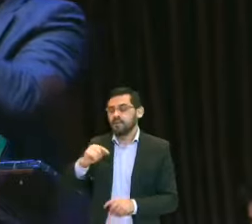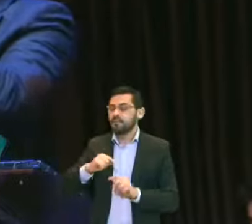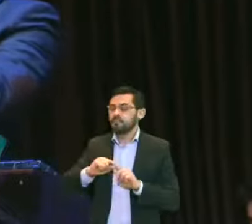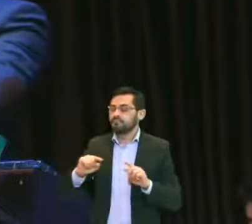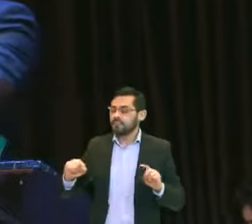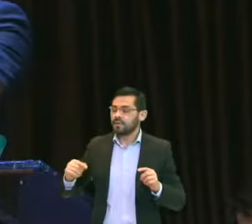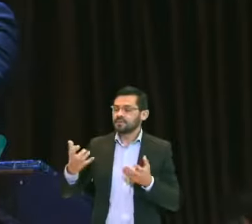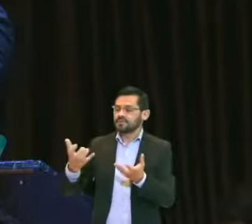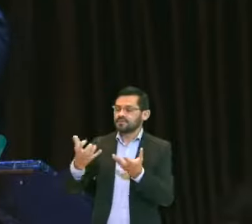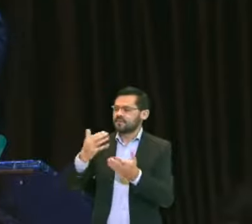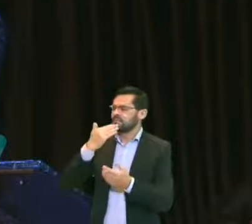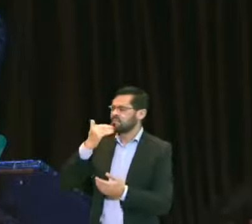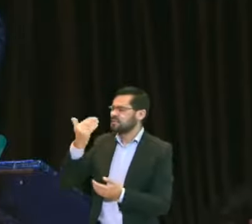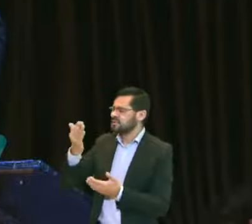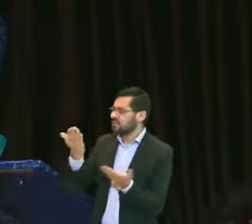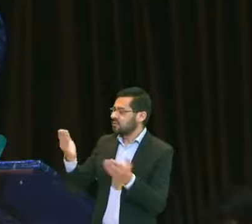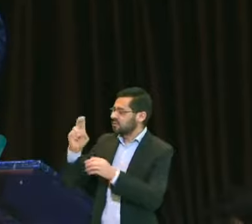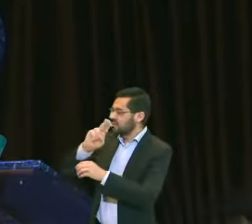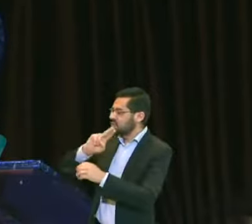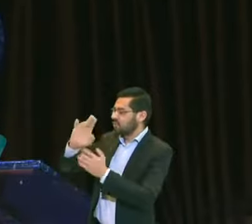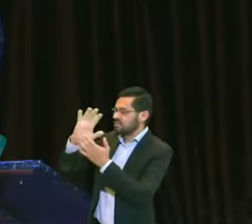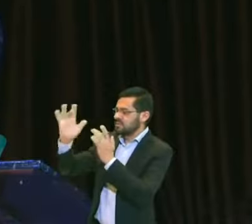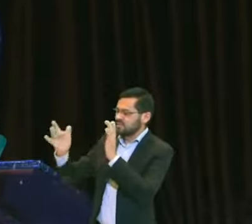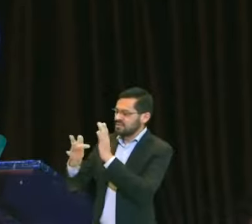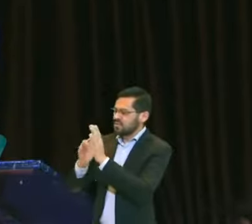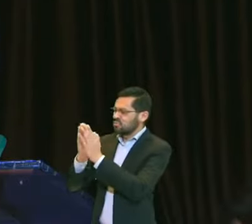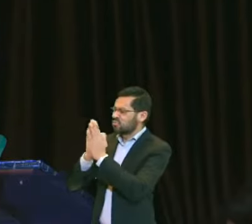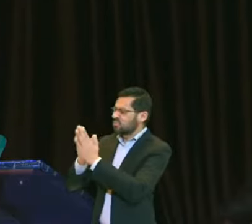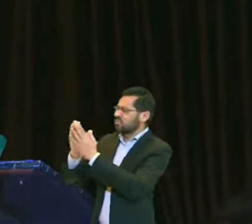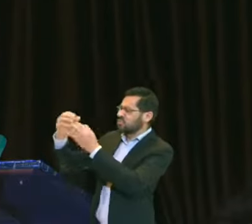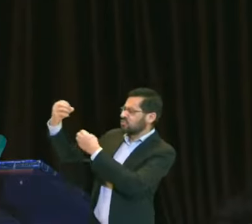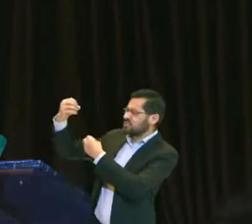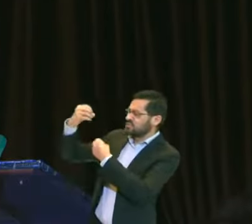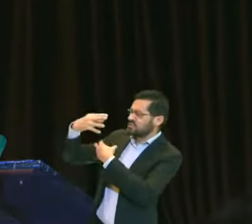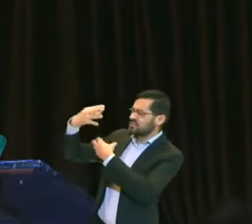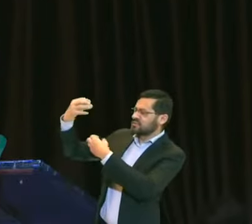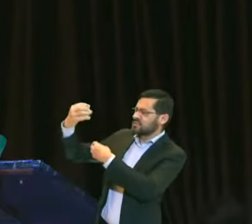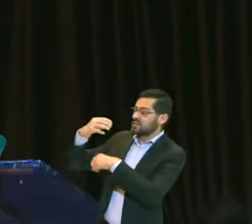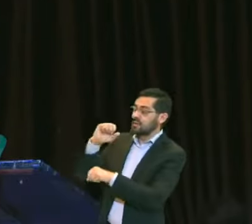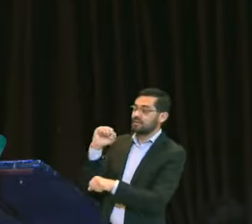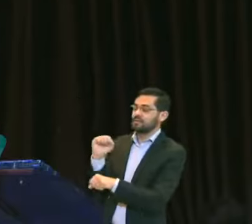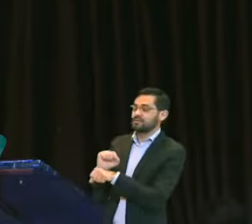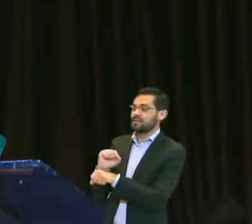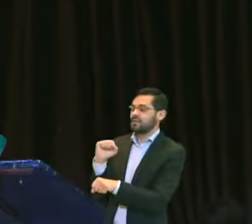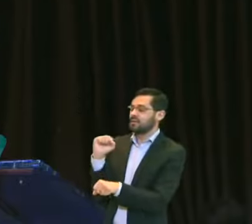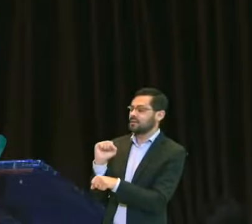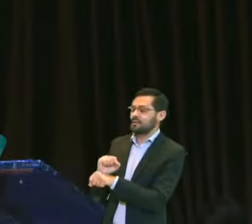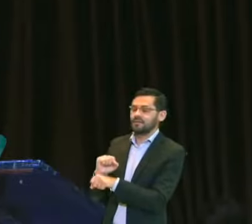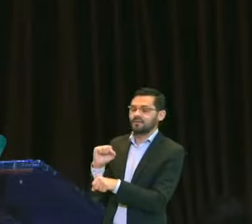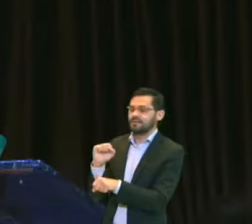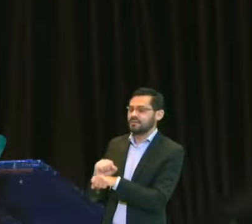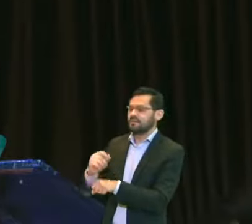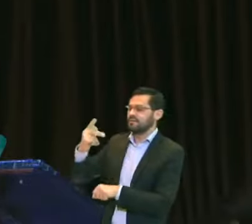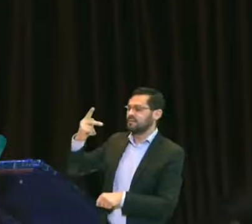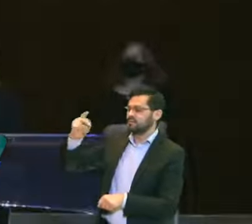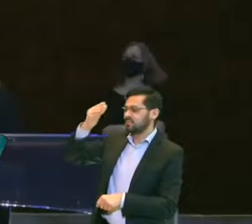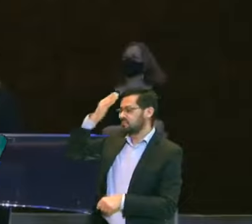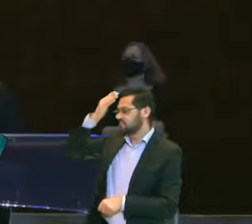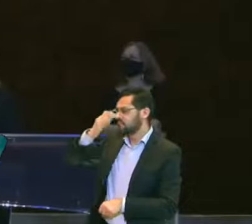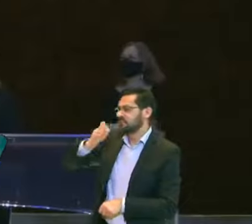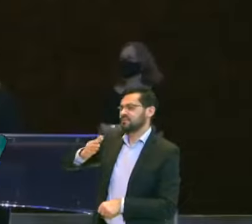eu queria pedir, em nome de Jesus, nos ensina a esperar no